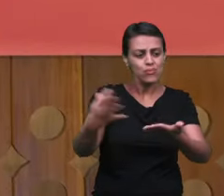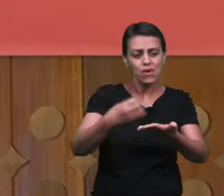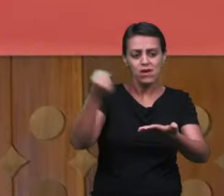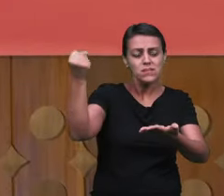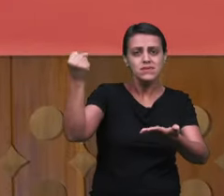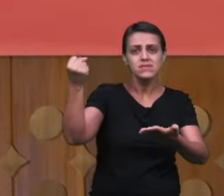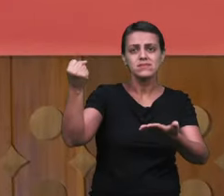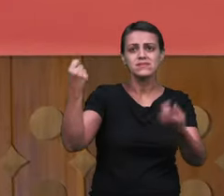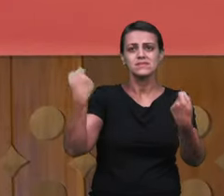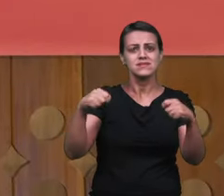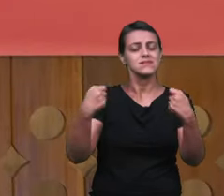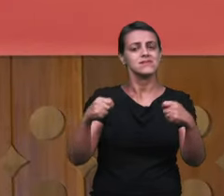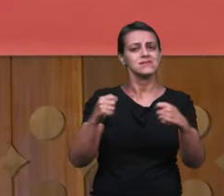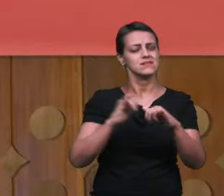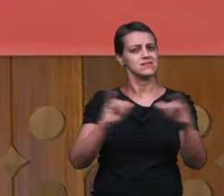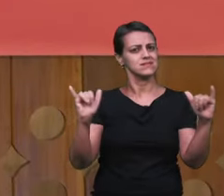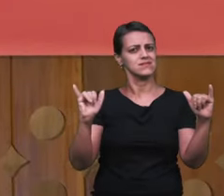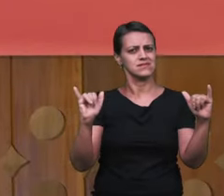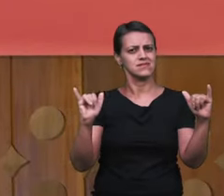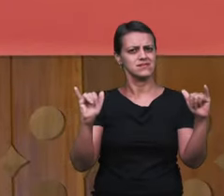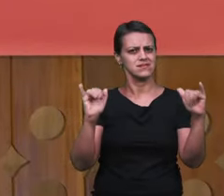São sinais,